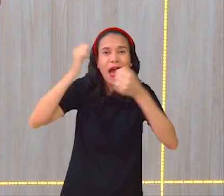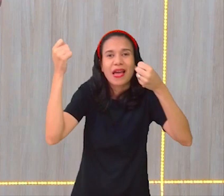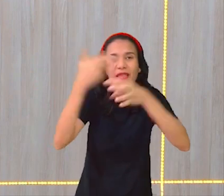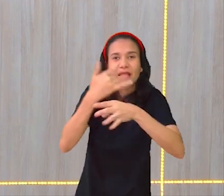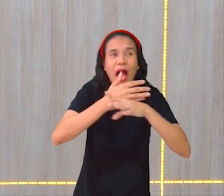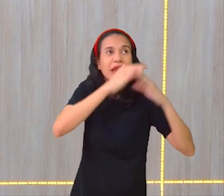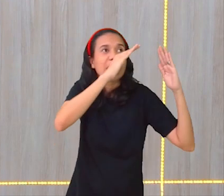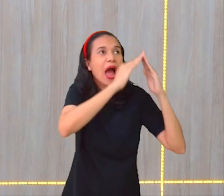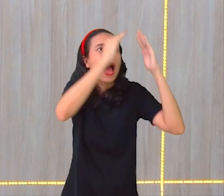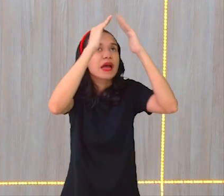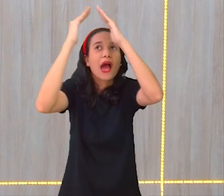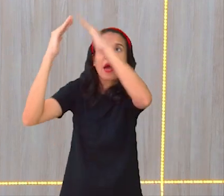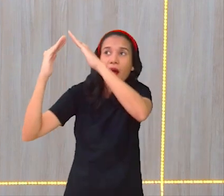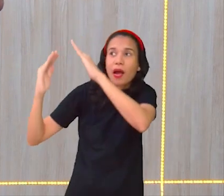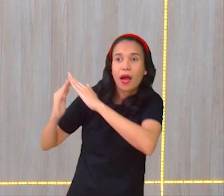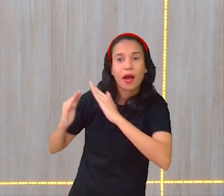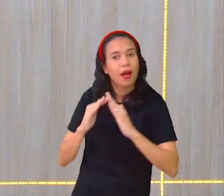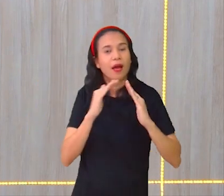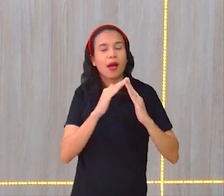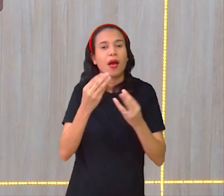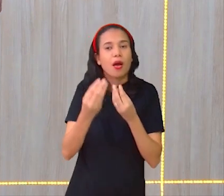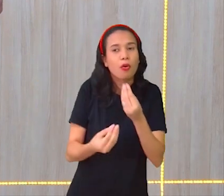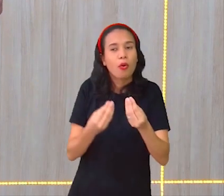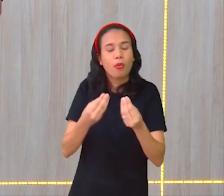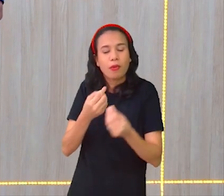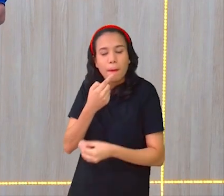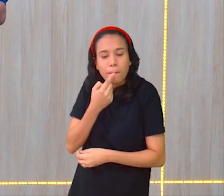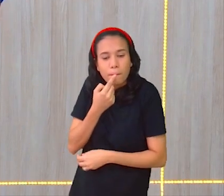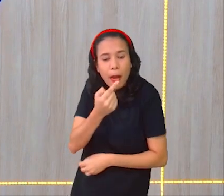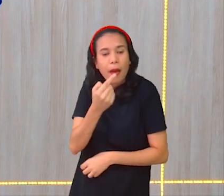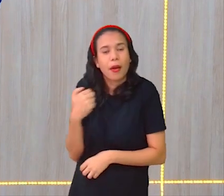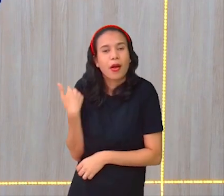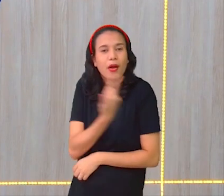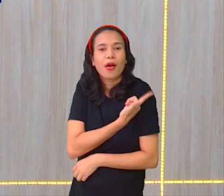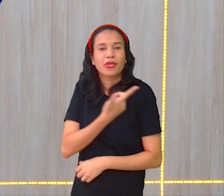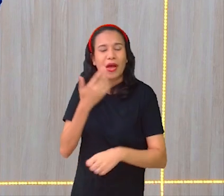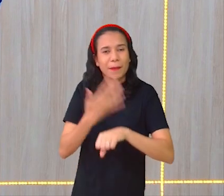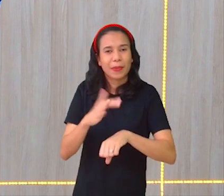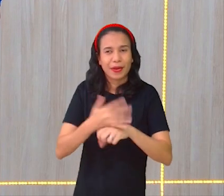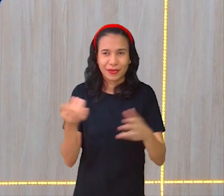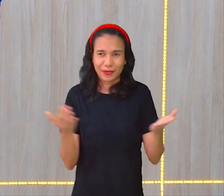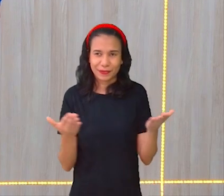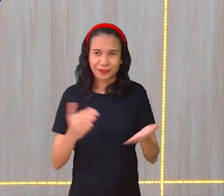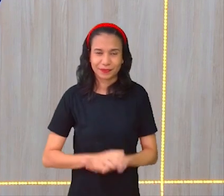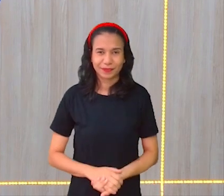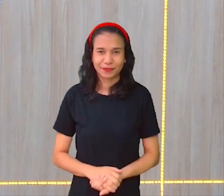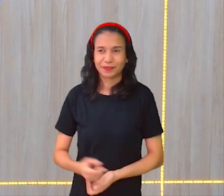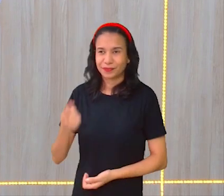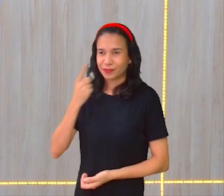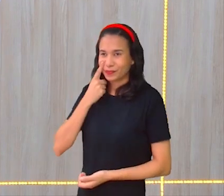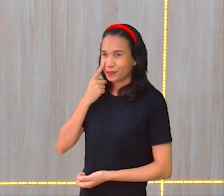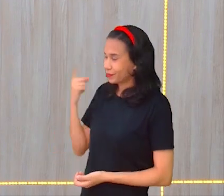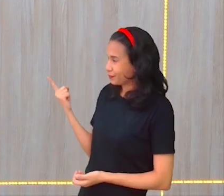casinhas, então é uma outra, já trazendo, aproximando da nossa realidade de hoje. E